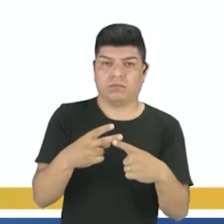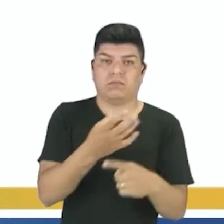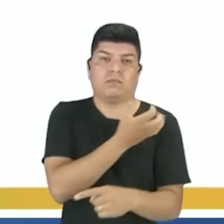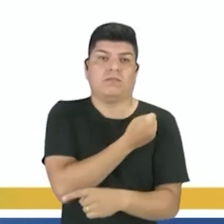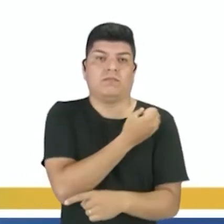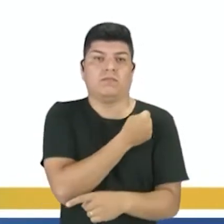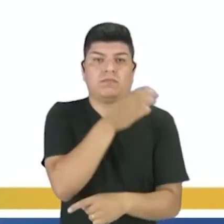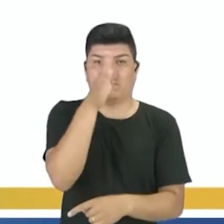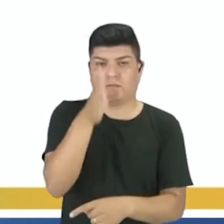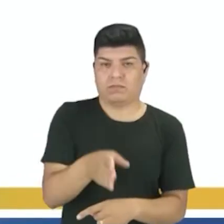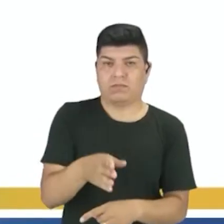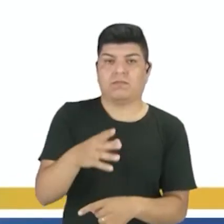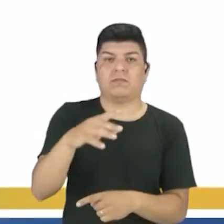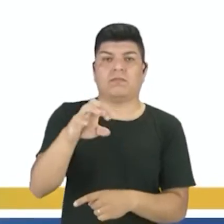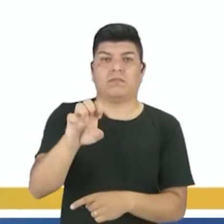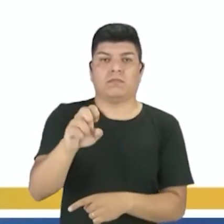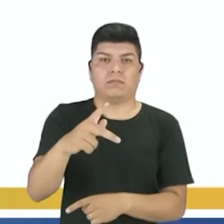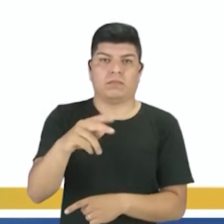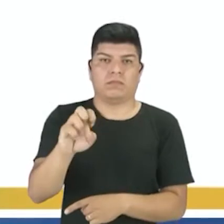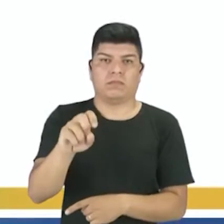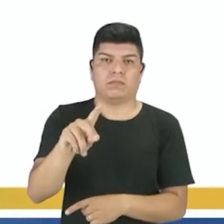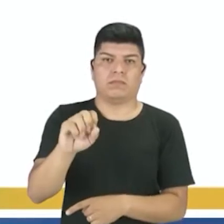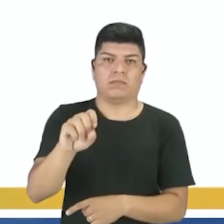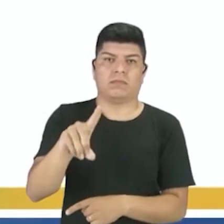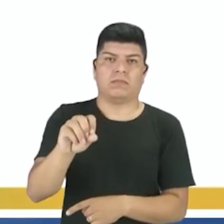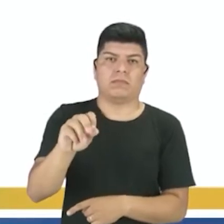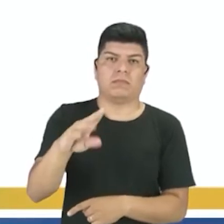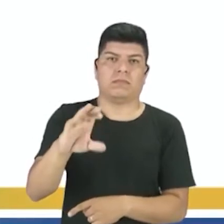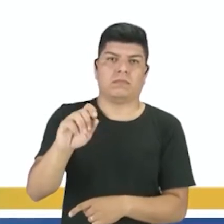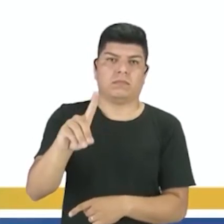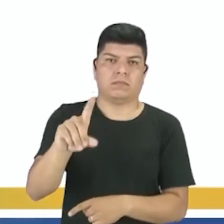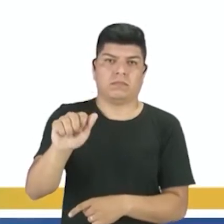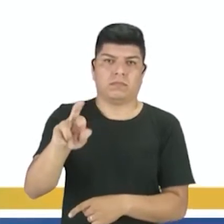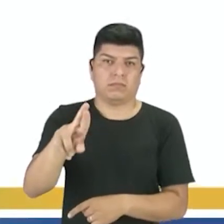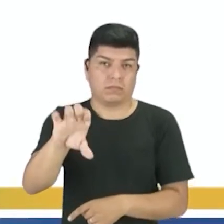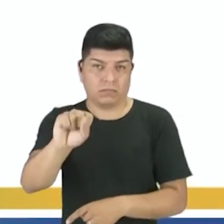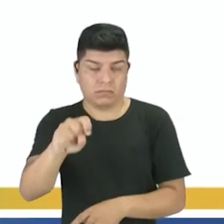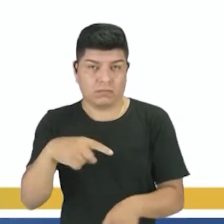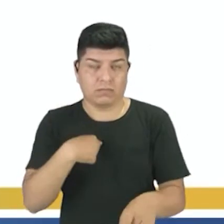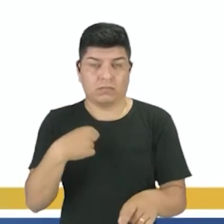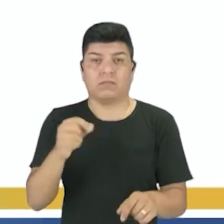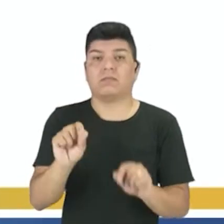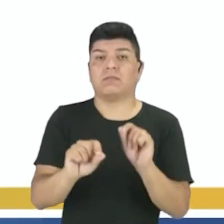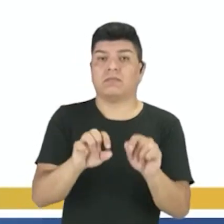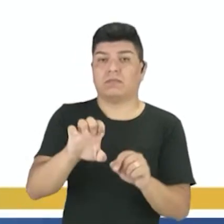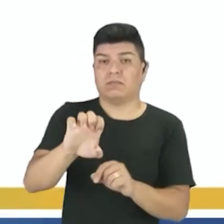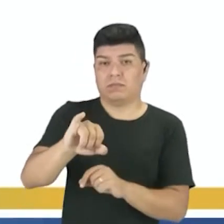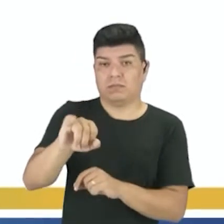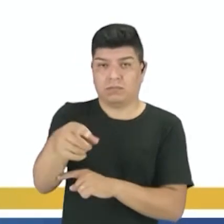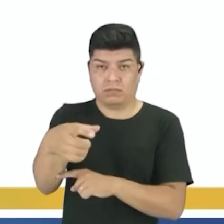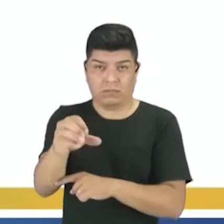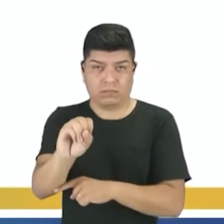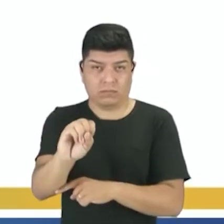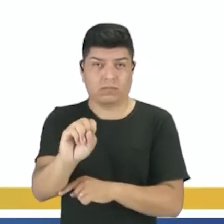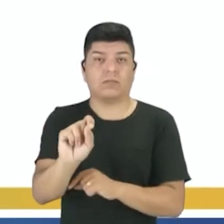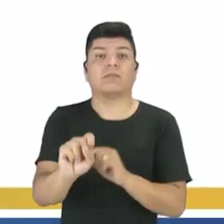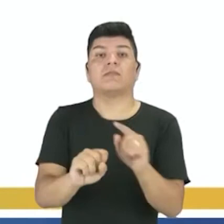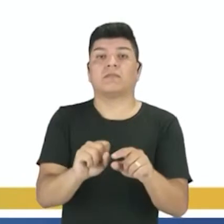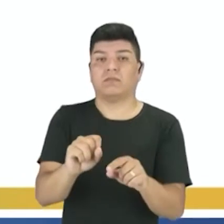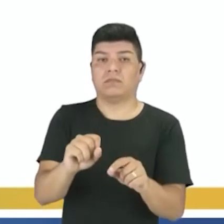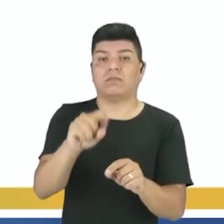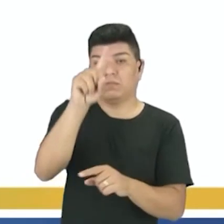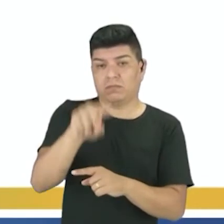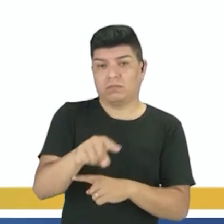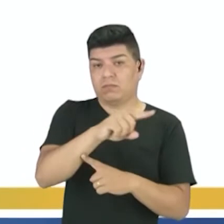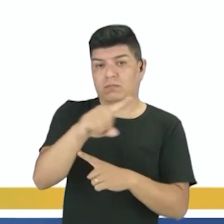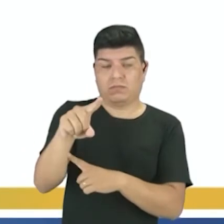numéricas, perpendiculares entre si, que serão chamadas de eixos coordenados. Esses dois eixos determinam o plano